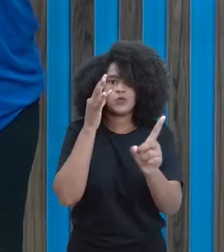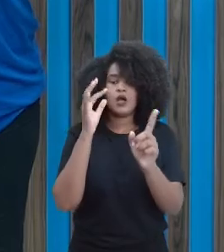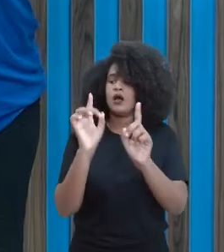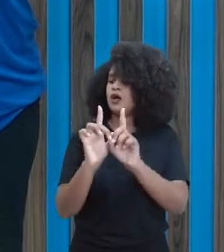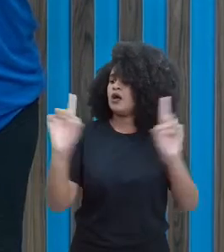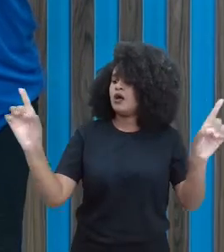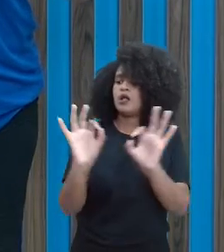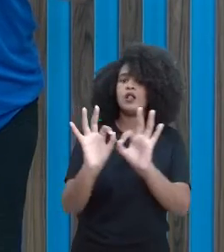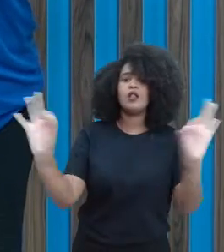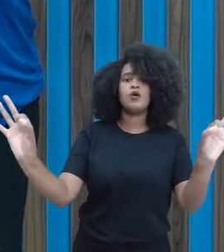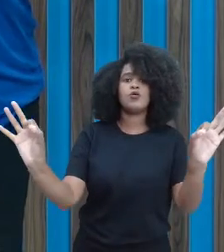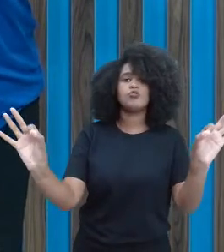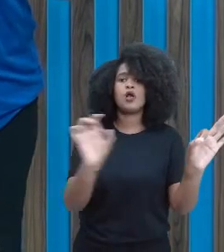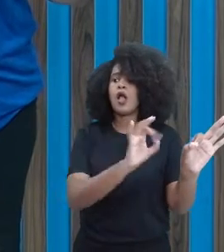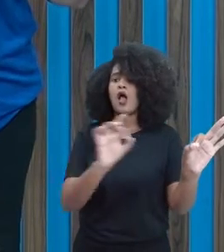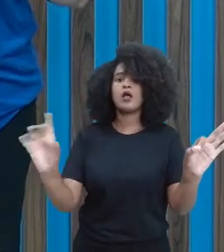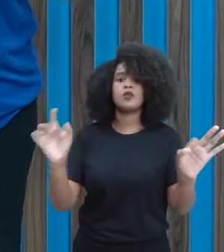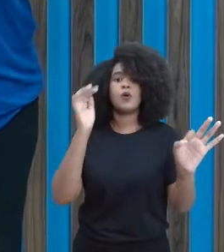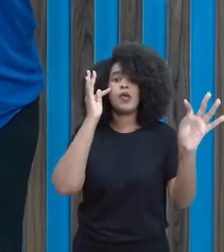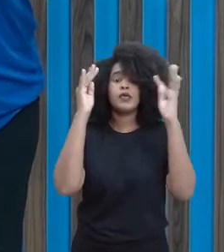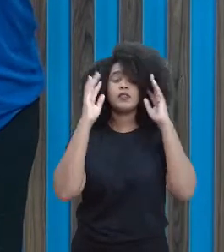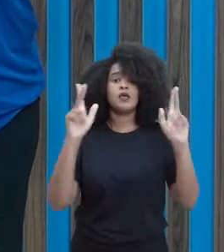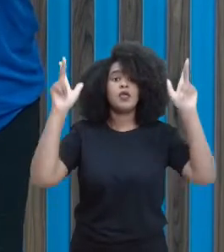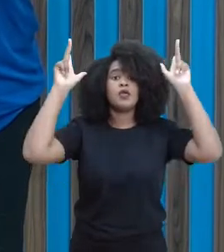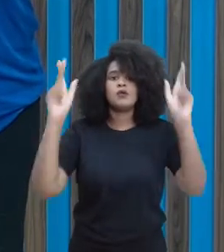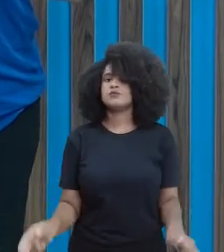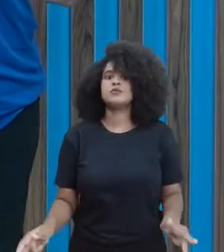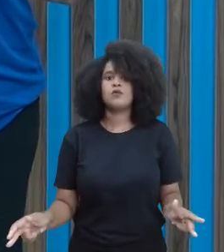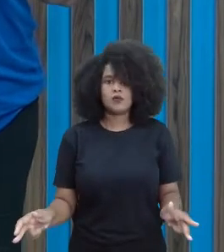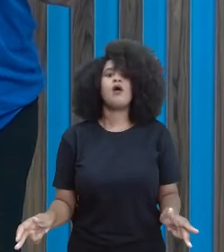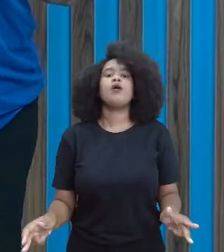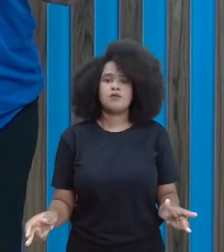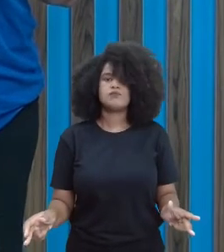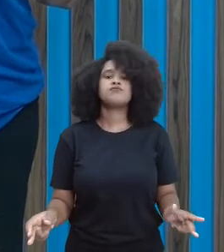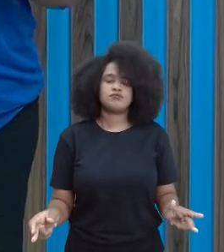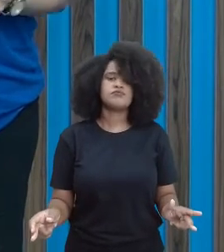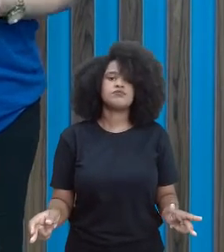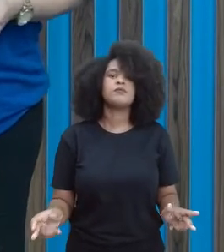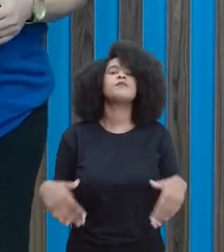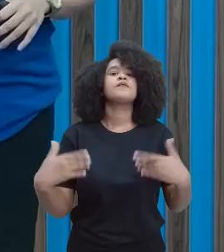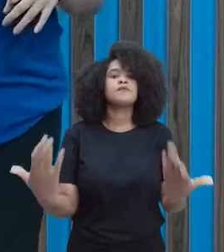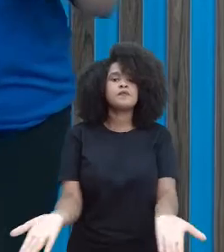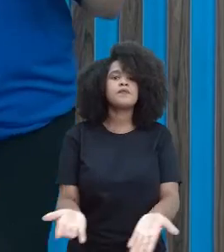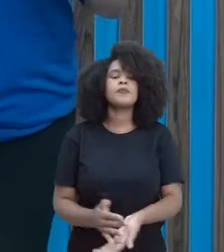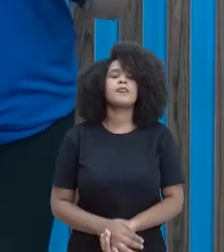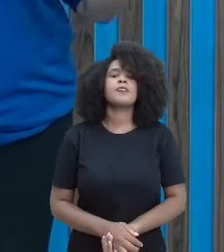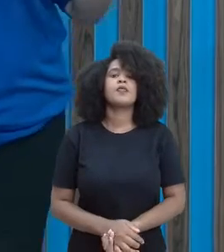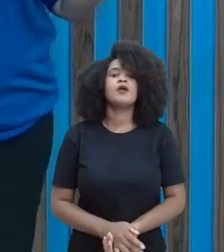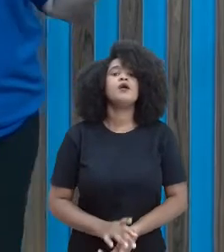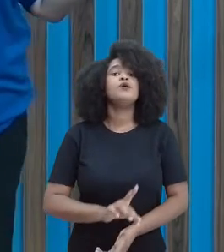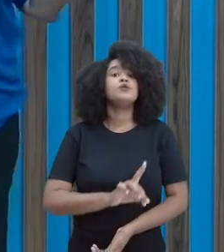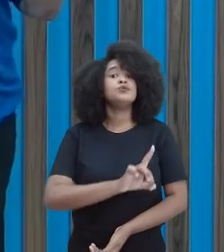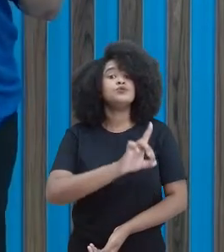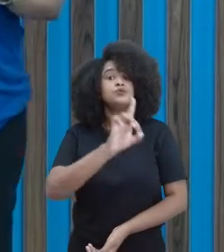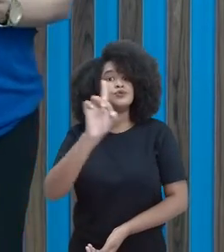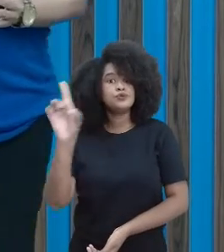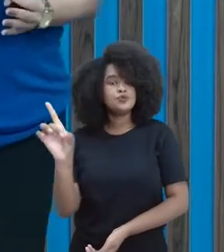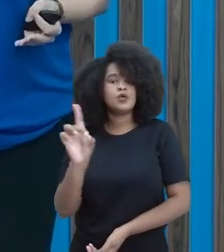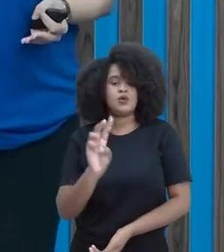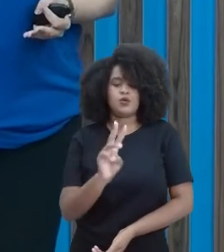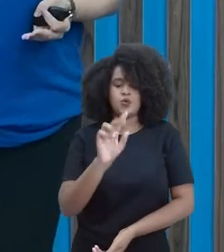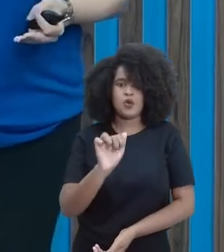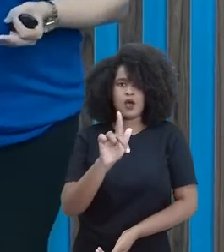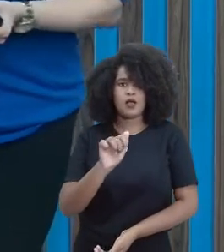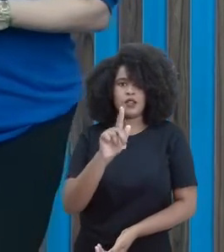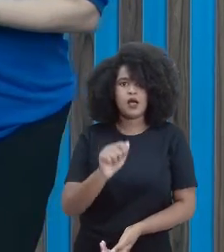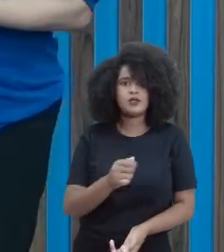seu lugar, né, tiveram os mesmos pensamentos, basicamente. E aí, até que um dia o Wallace mandou uma cartinha